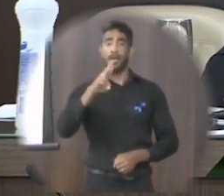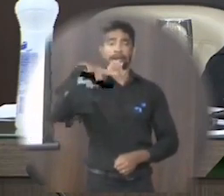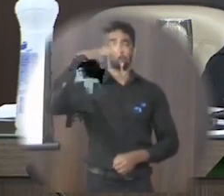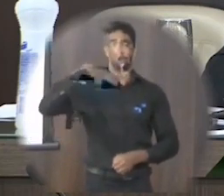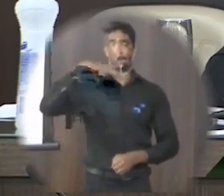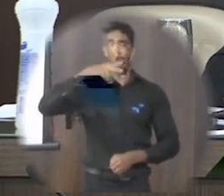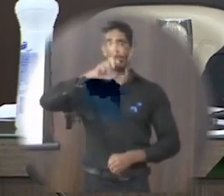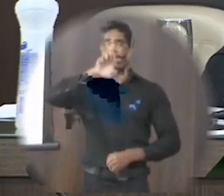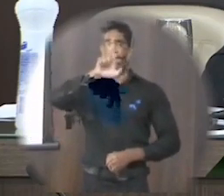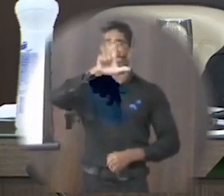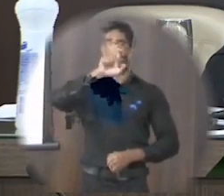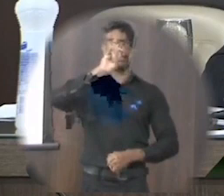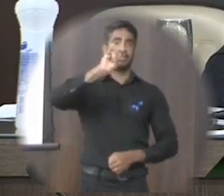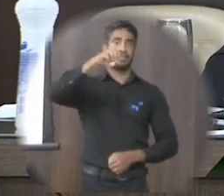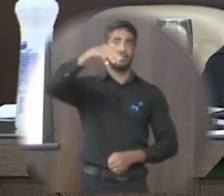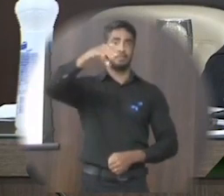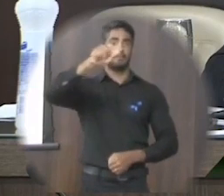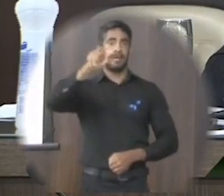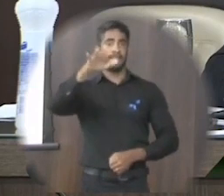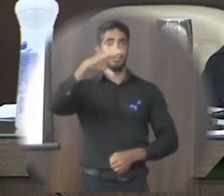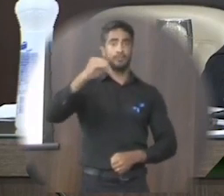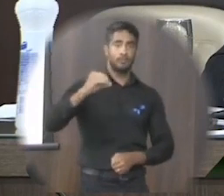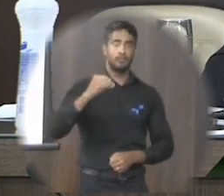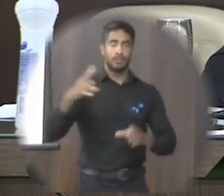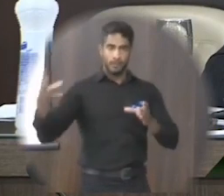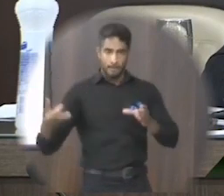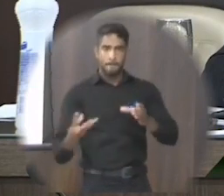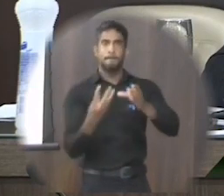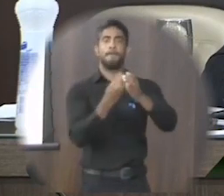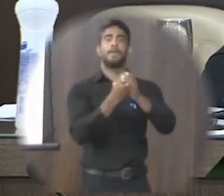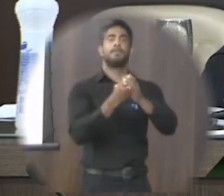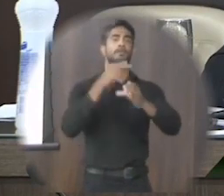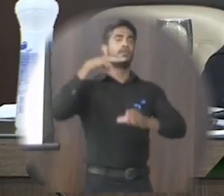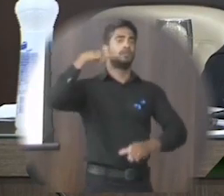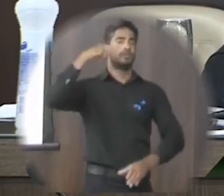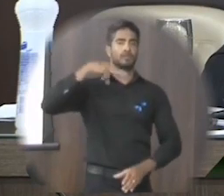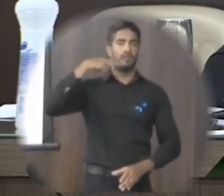vereador Elismácio Borges Ferreira. Membro,